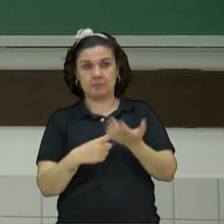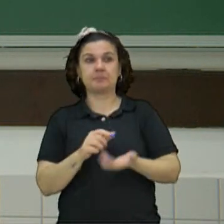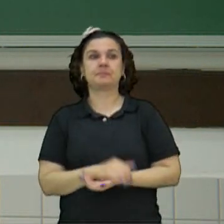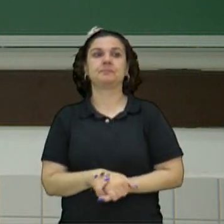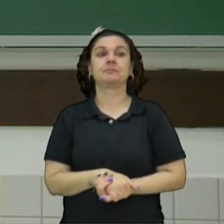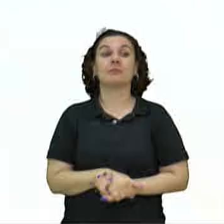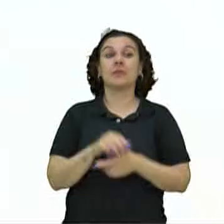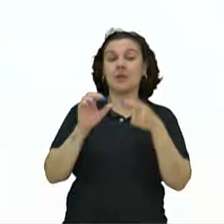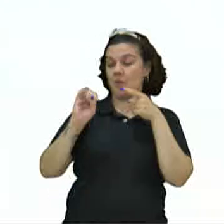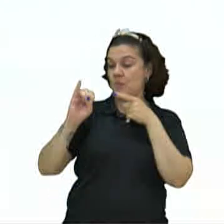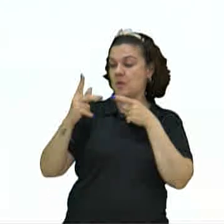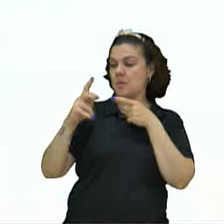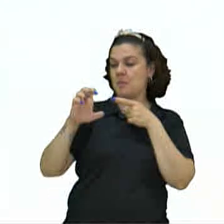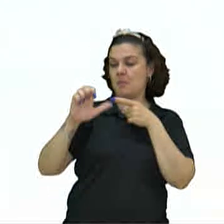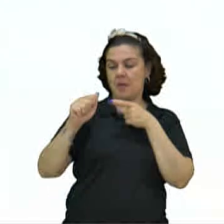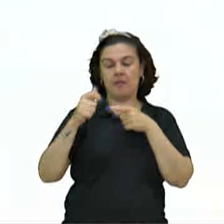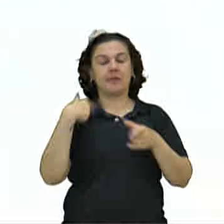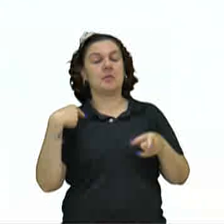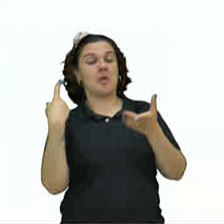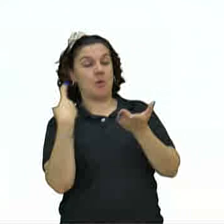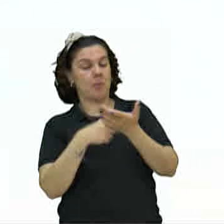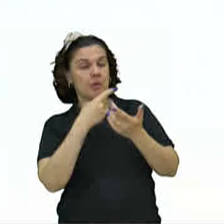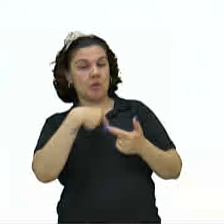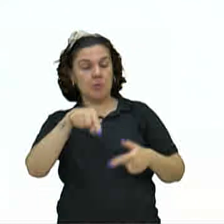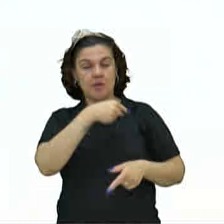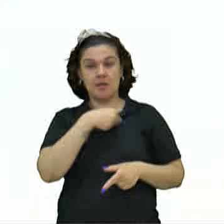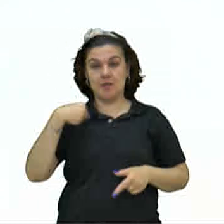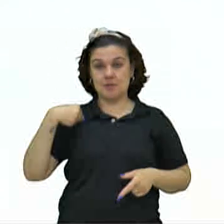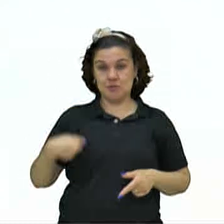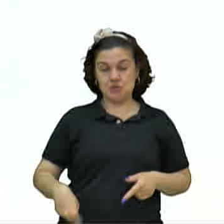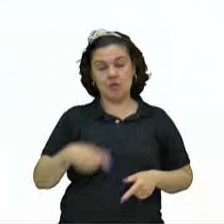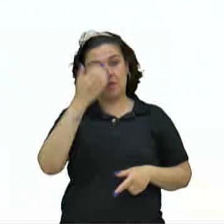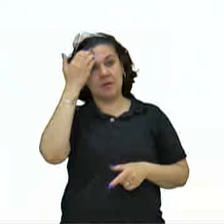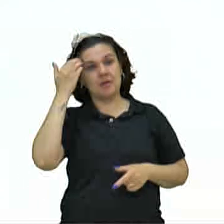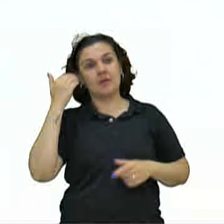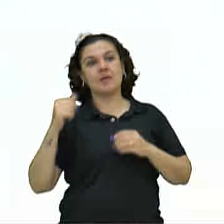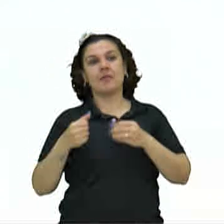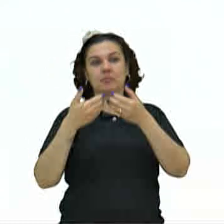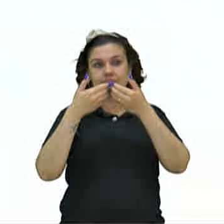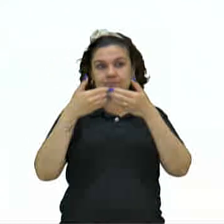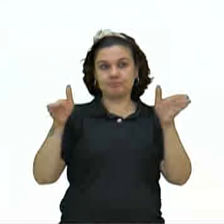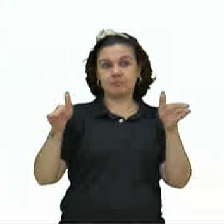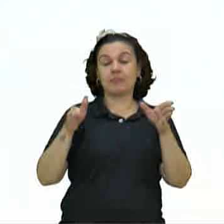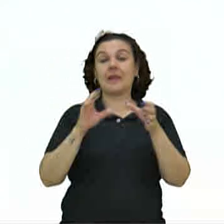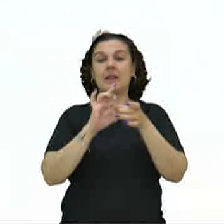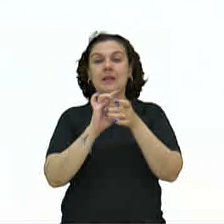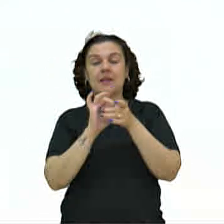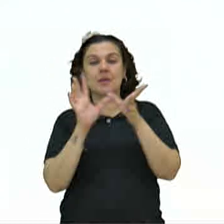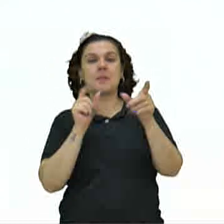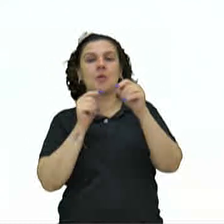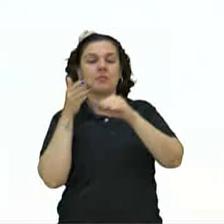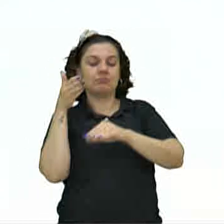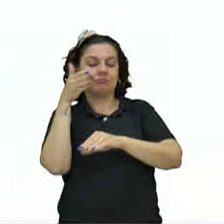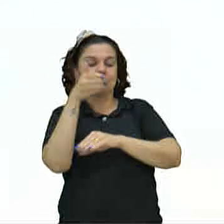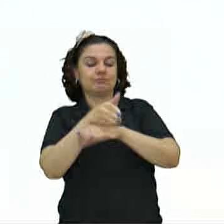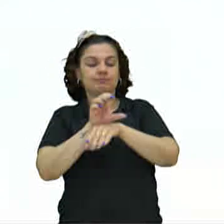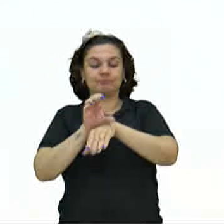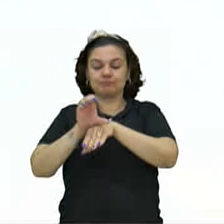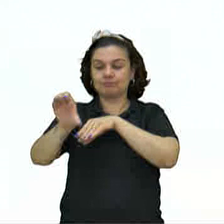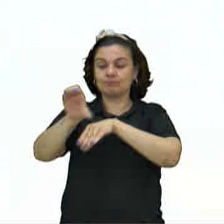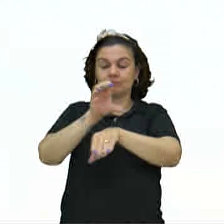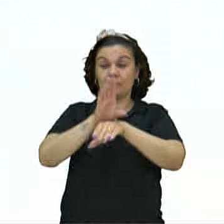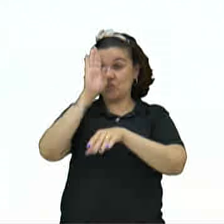boa. O IPEA destaca que a China promove a abertura econômica permitindo a entrada de